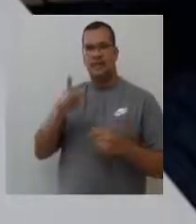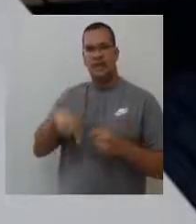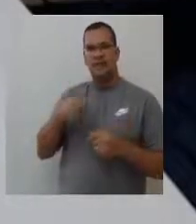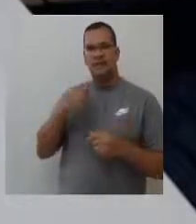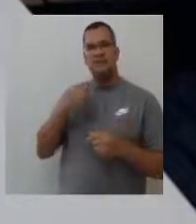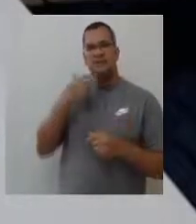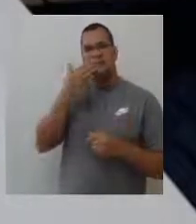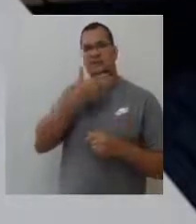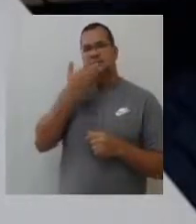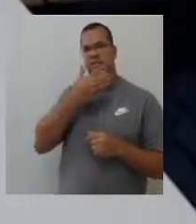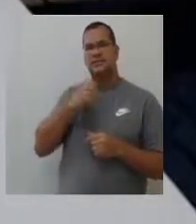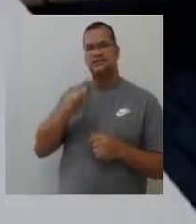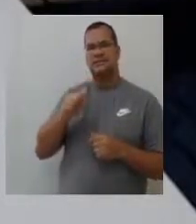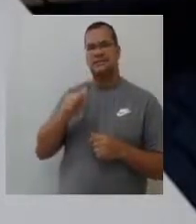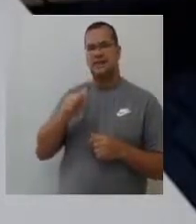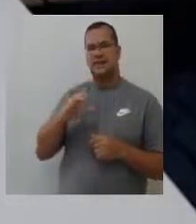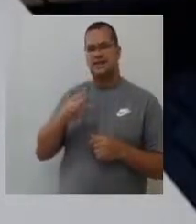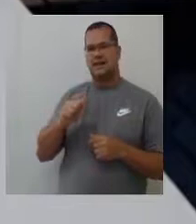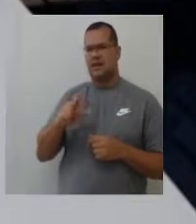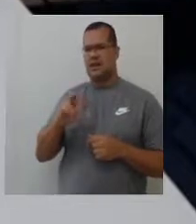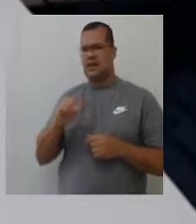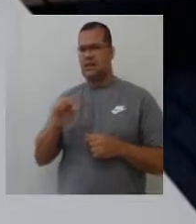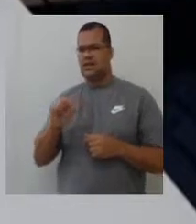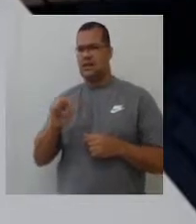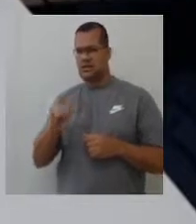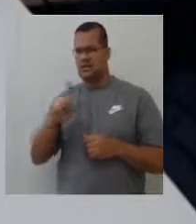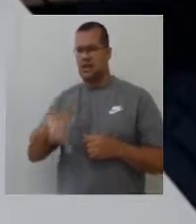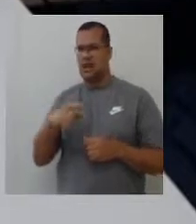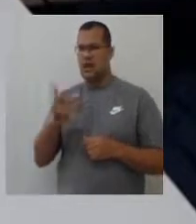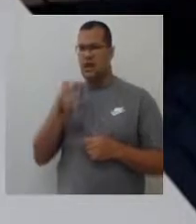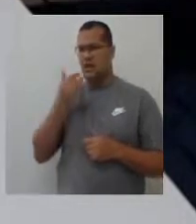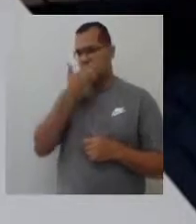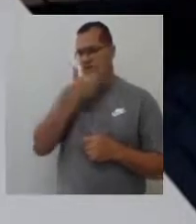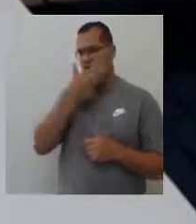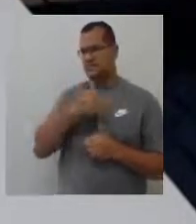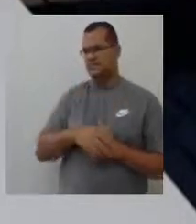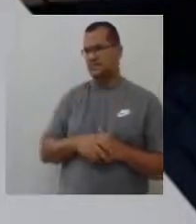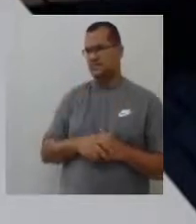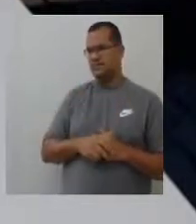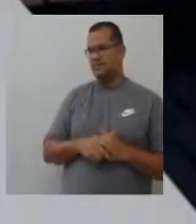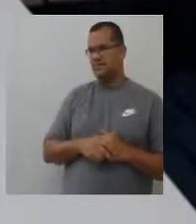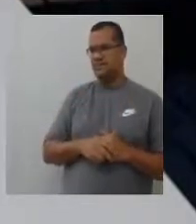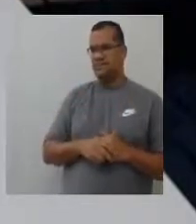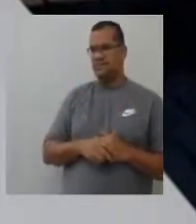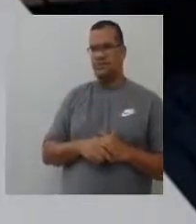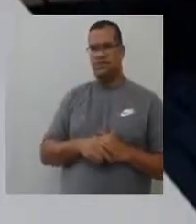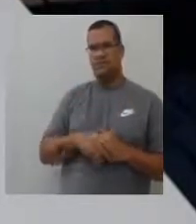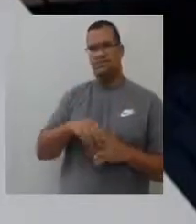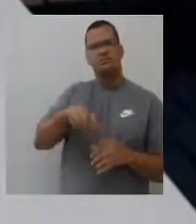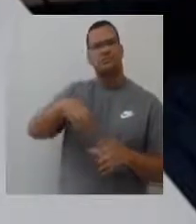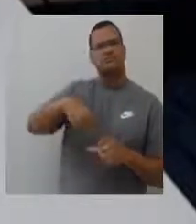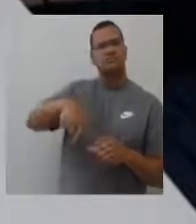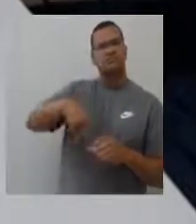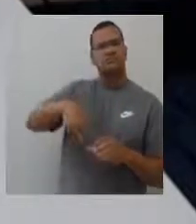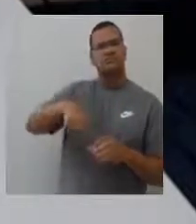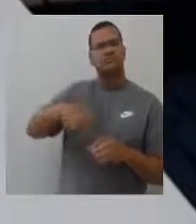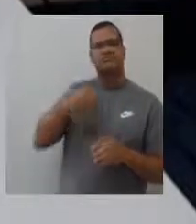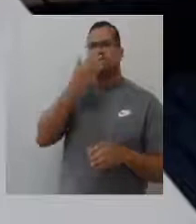sacarose. Sacarose, que é açúcar. Açúcar. Então, vou misturar o açúcar nesse exato